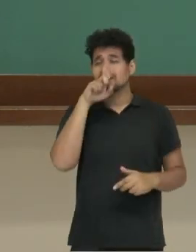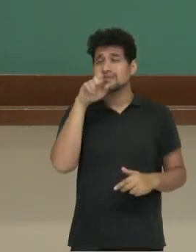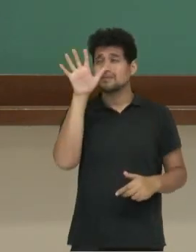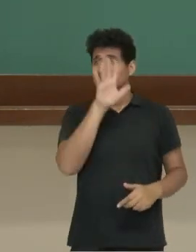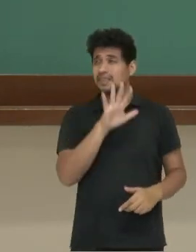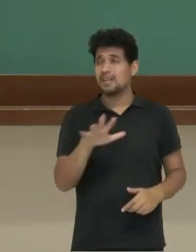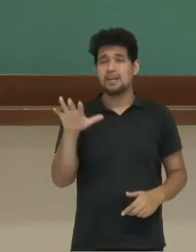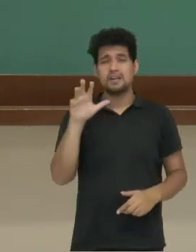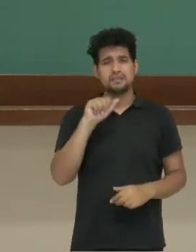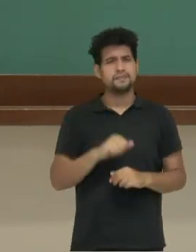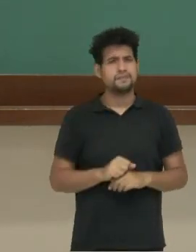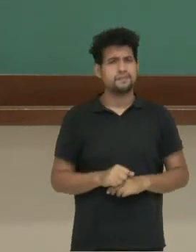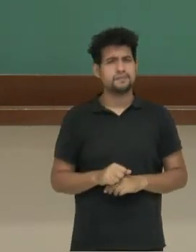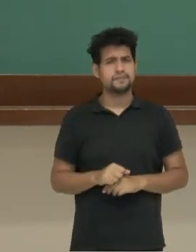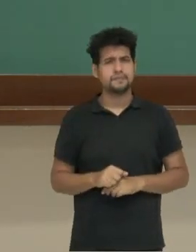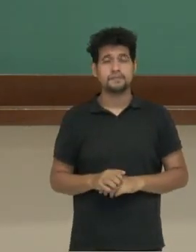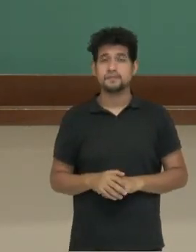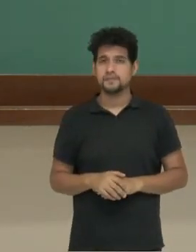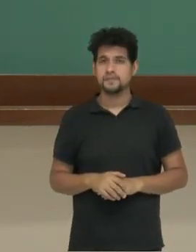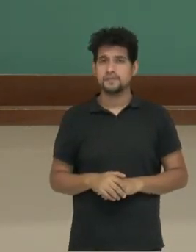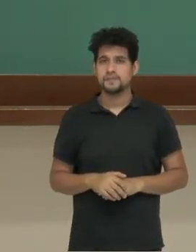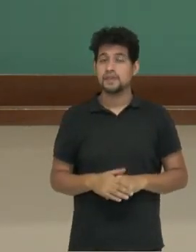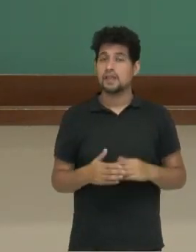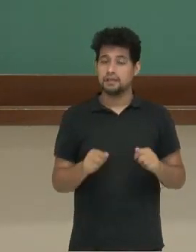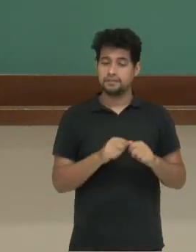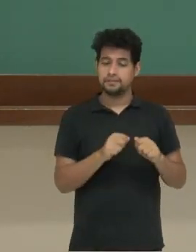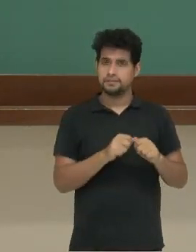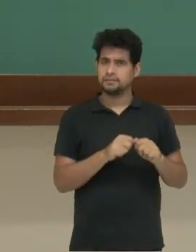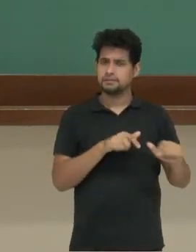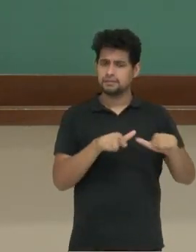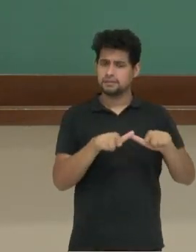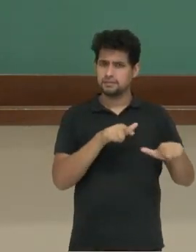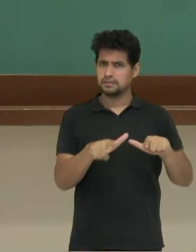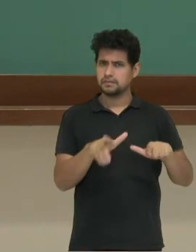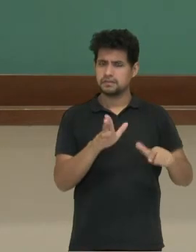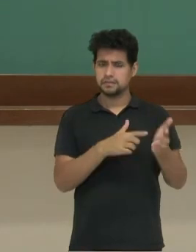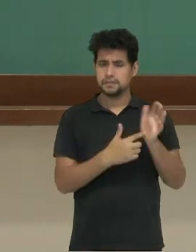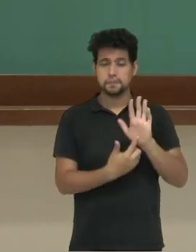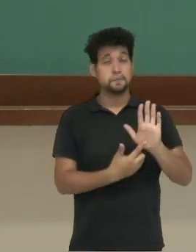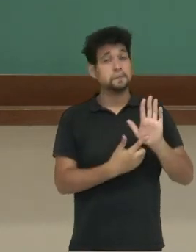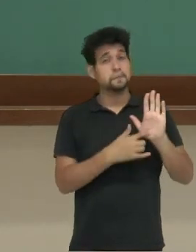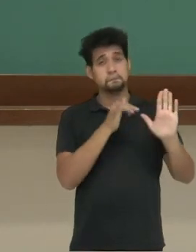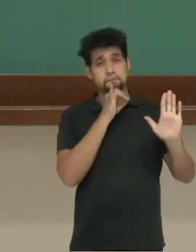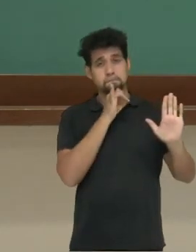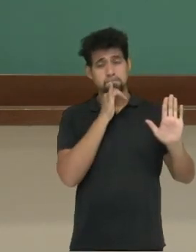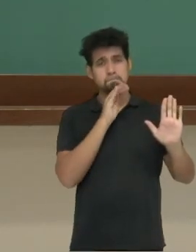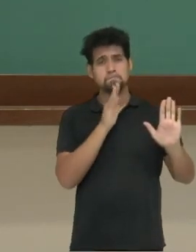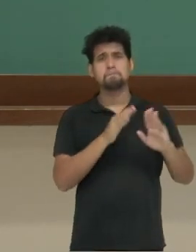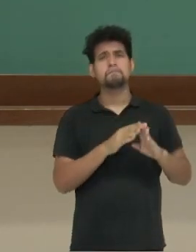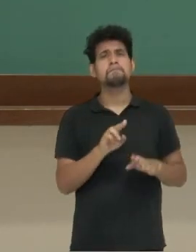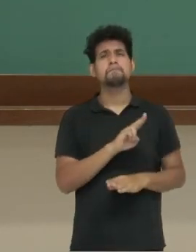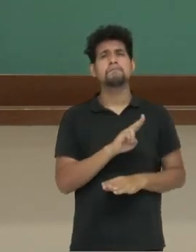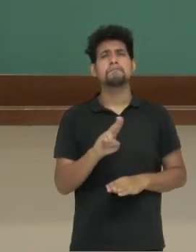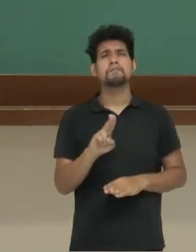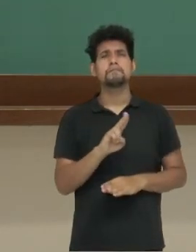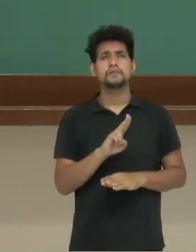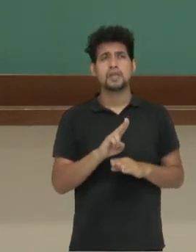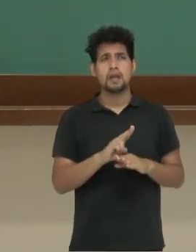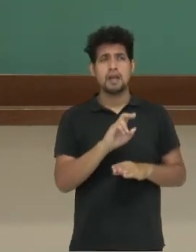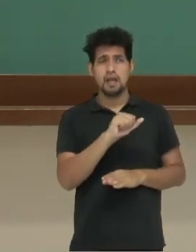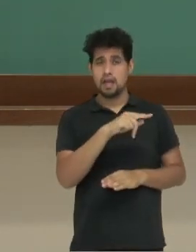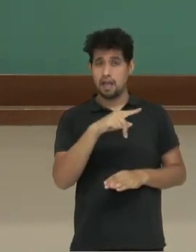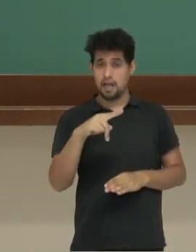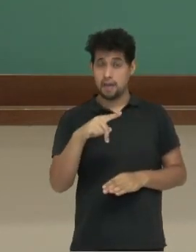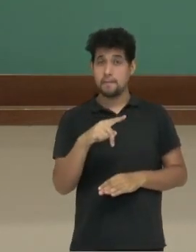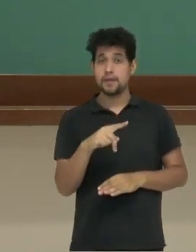essa biodiversidade, ok? Para essa atividade, eu coloquei aqui um exemplo, né? O aplicativo Canva, né? Que